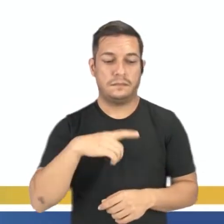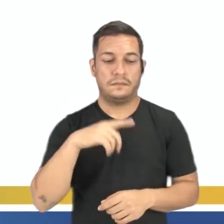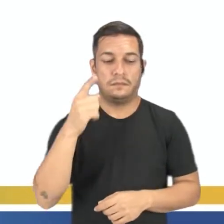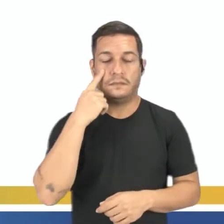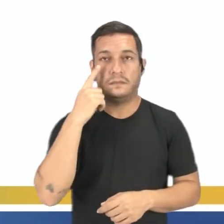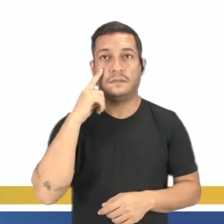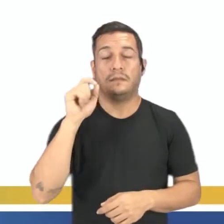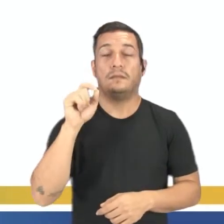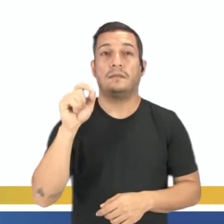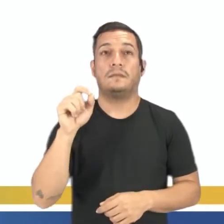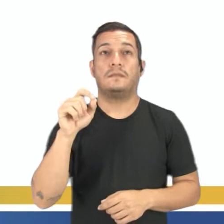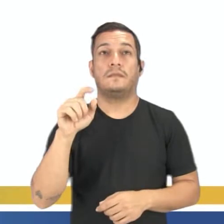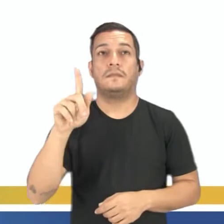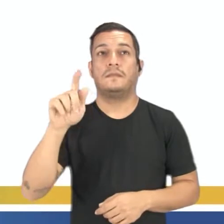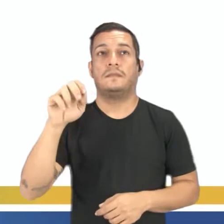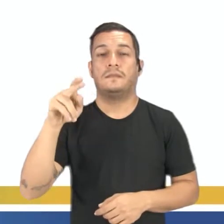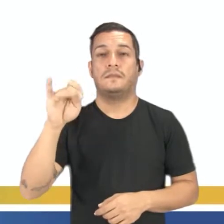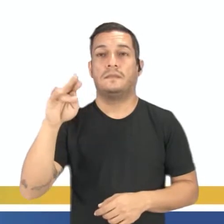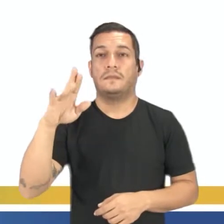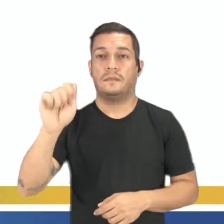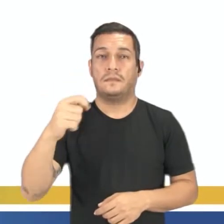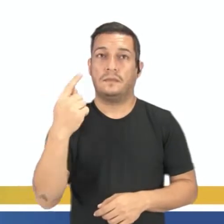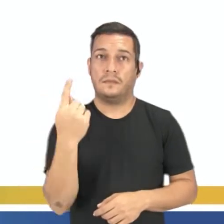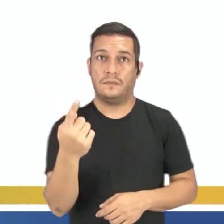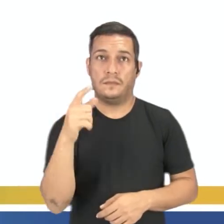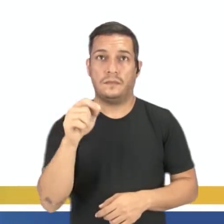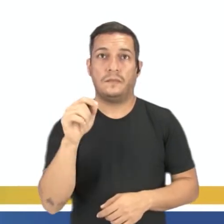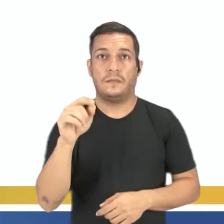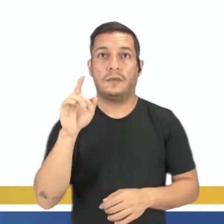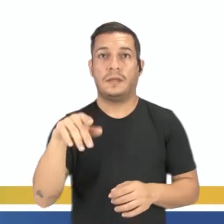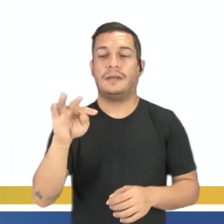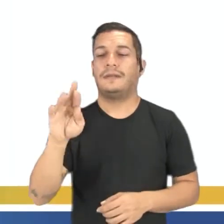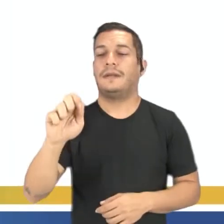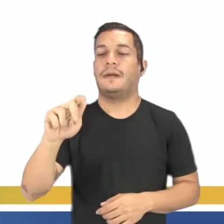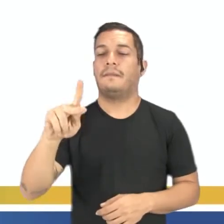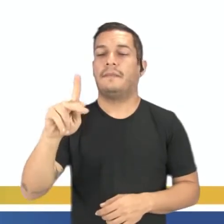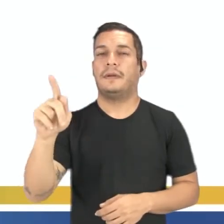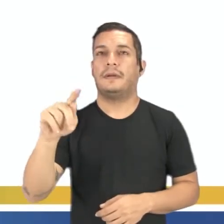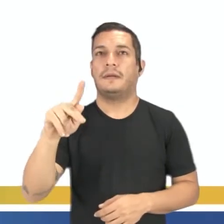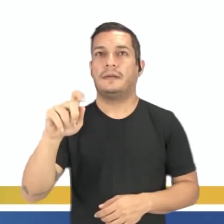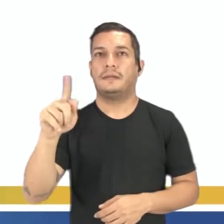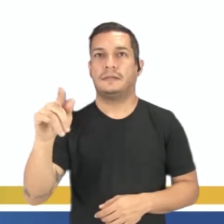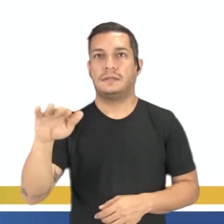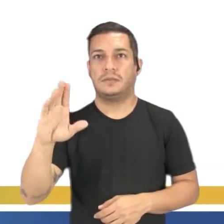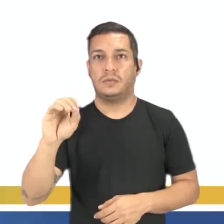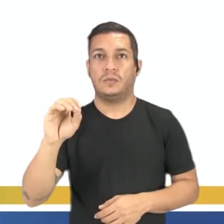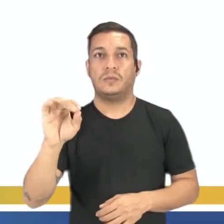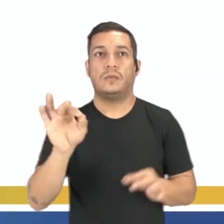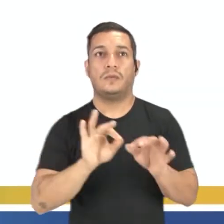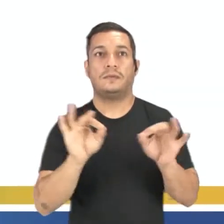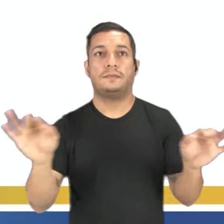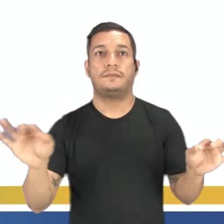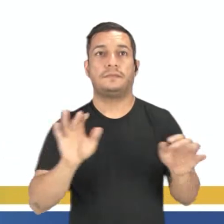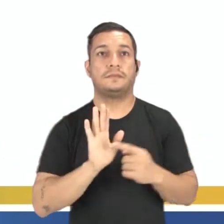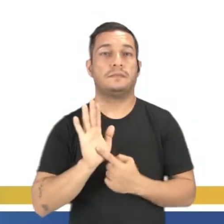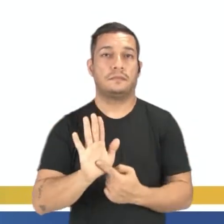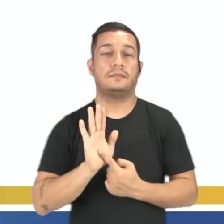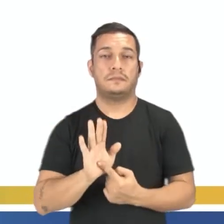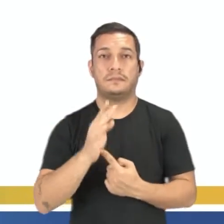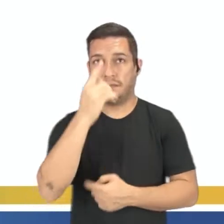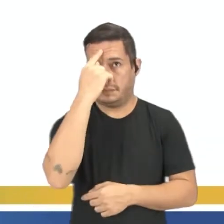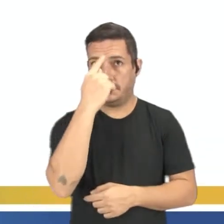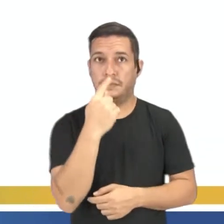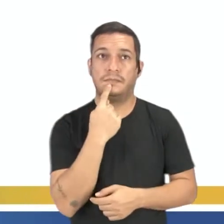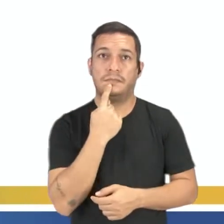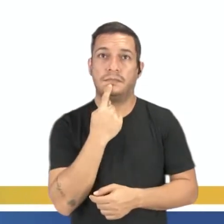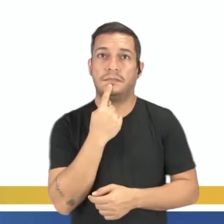forma geométrica. Um deles é em formato do trapézio retângulo, com as medidas indicadas na